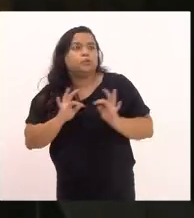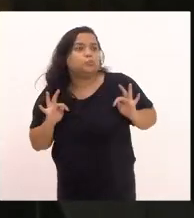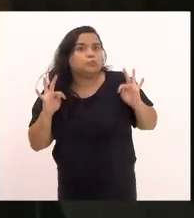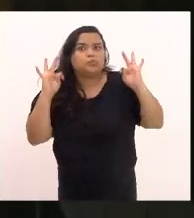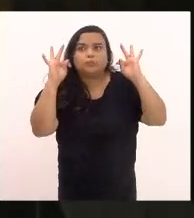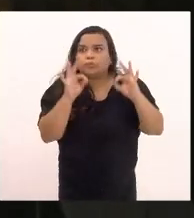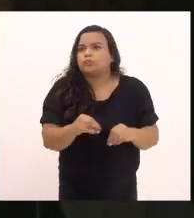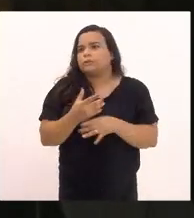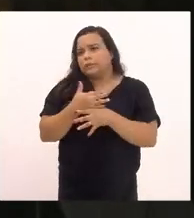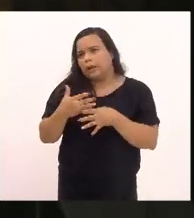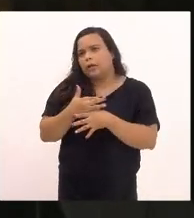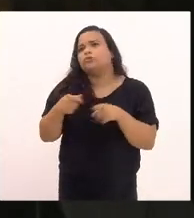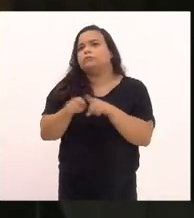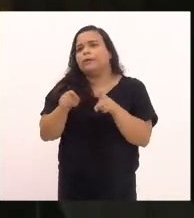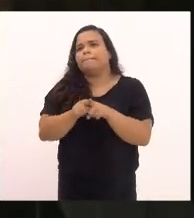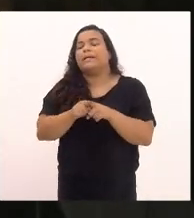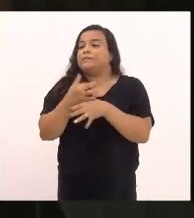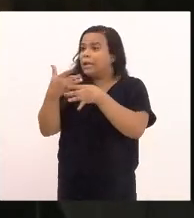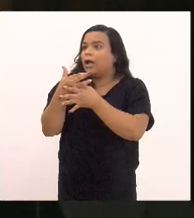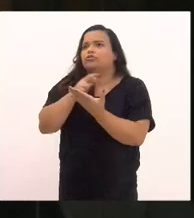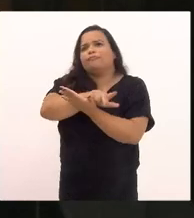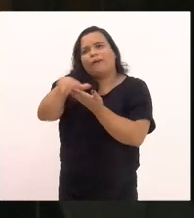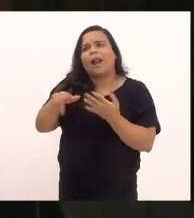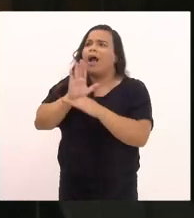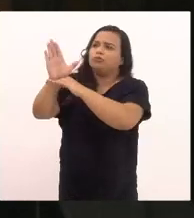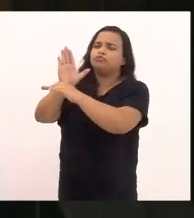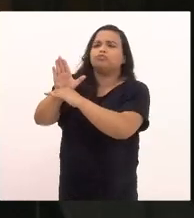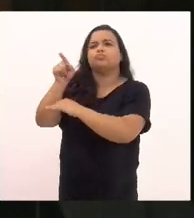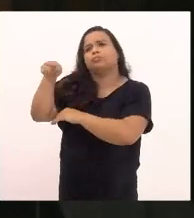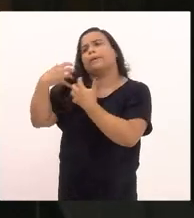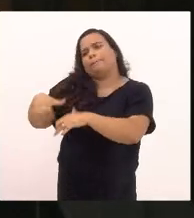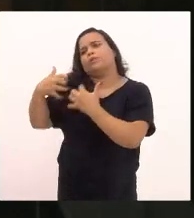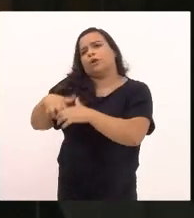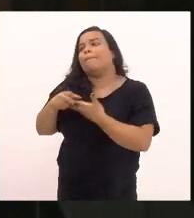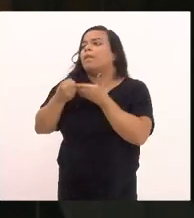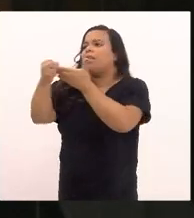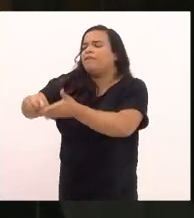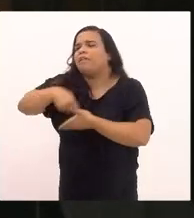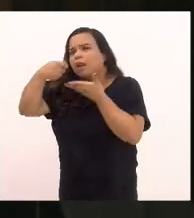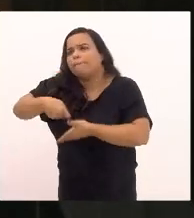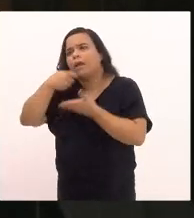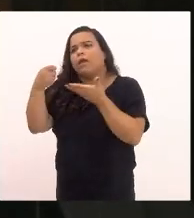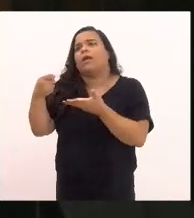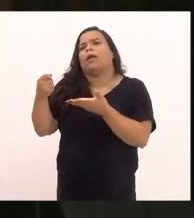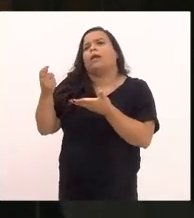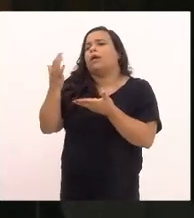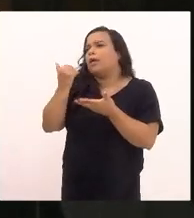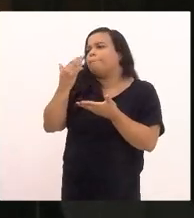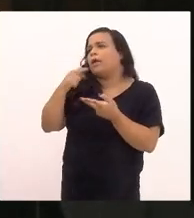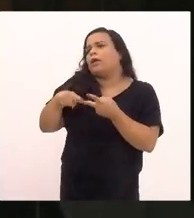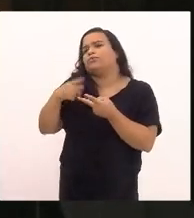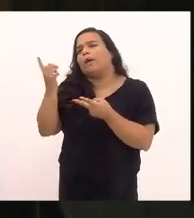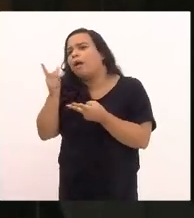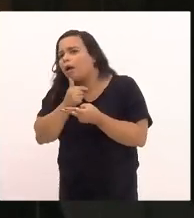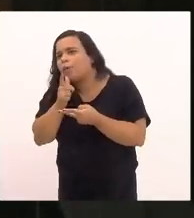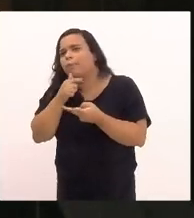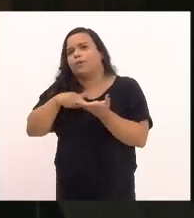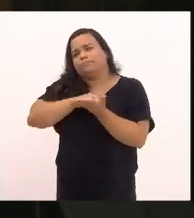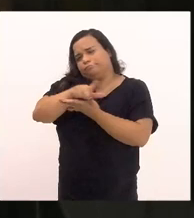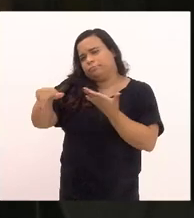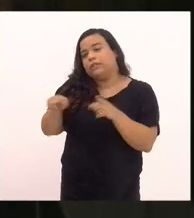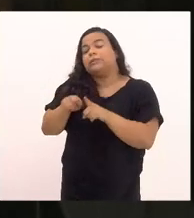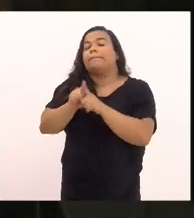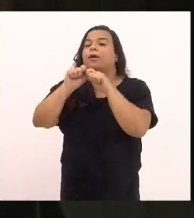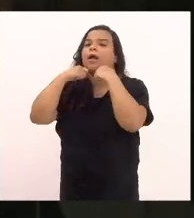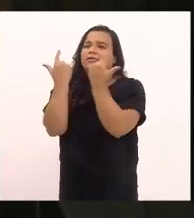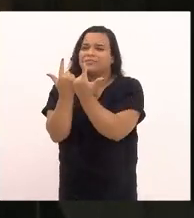da cidade do Rio, de outras cidades, também estejam contribuindo para levar alimentos, para levar água, além dessa ajuda que a Assembleia Legislativa dá, que